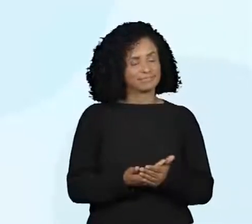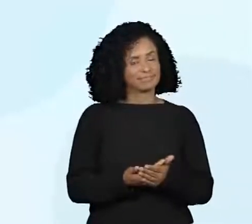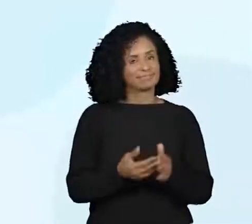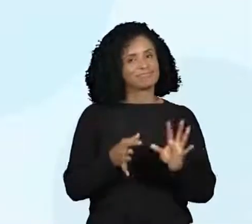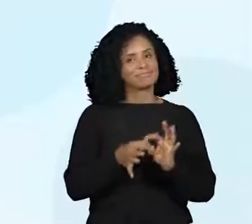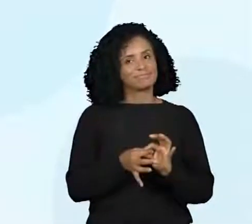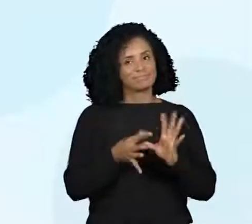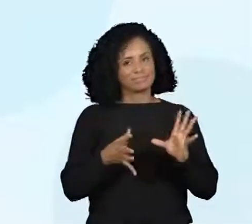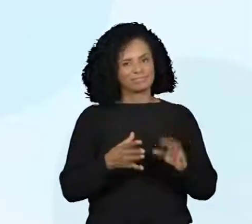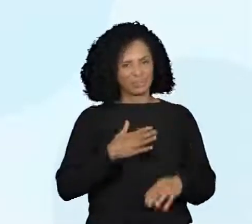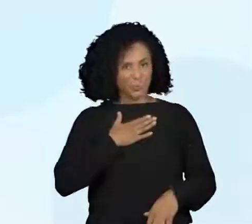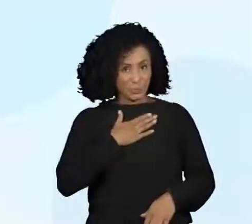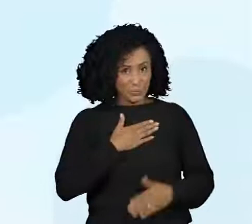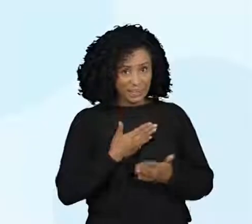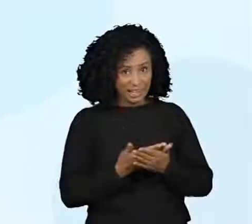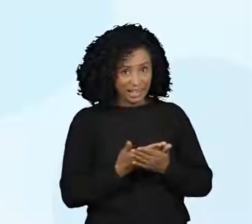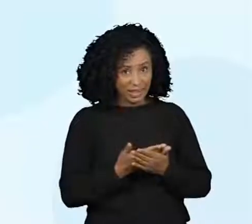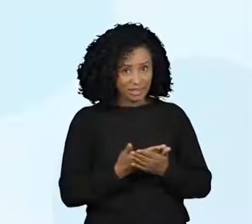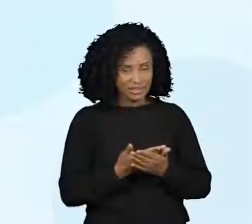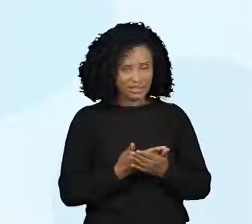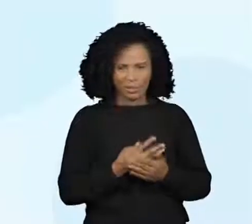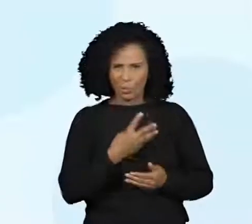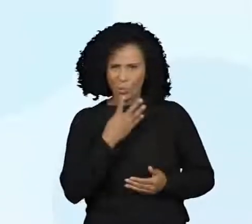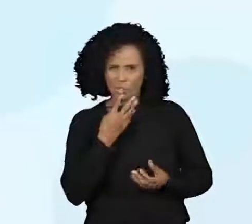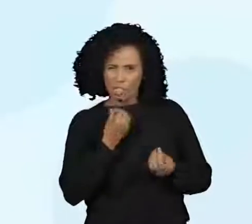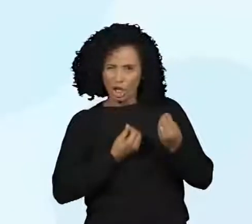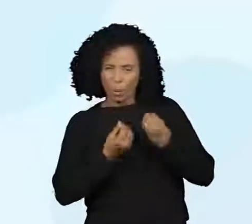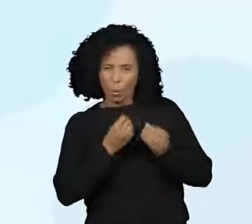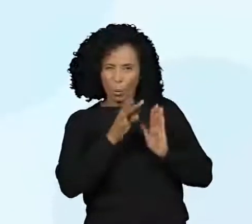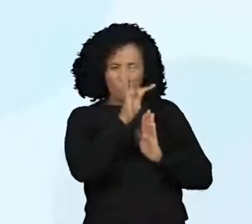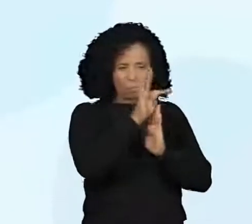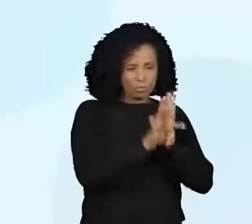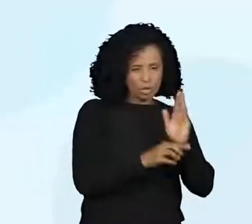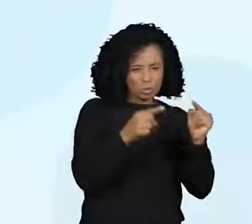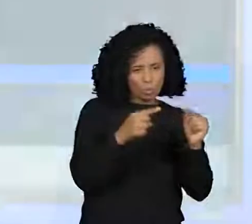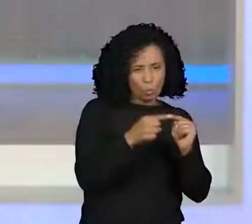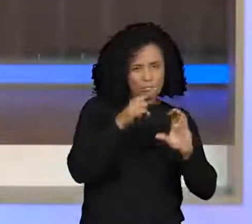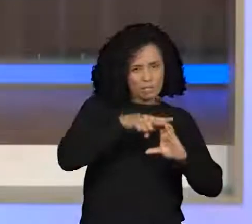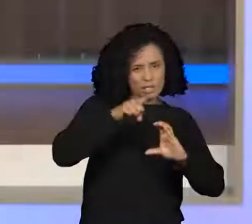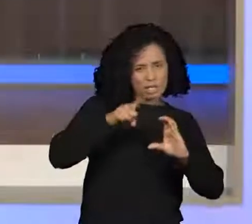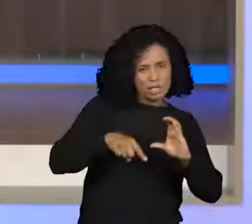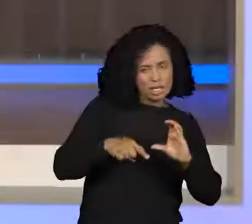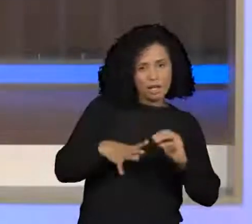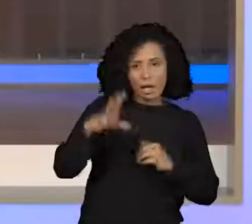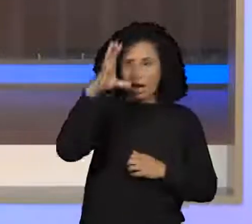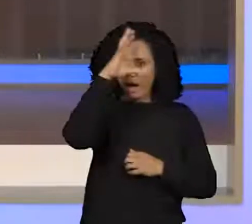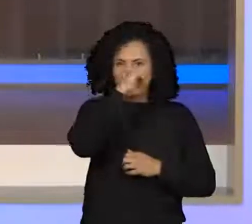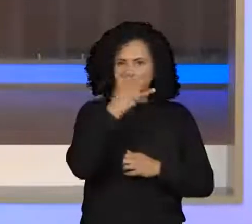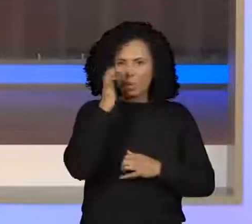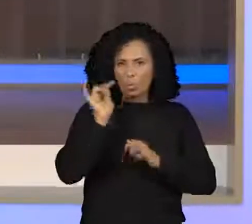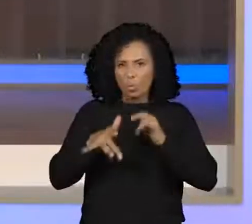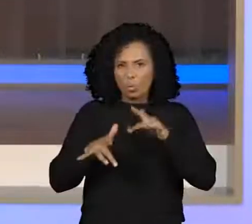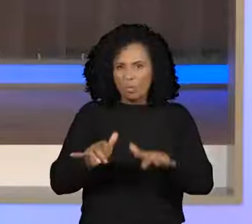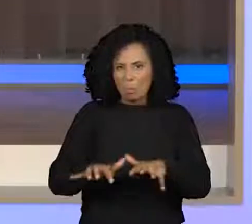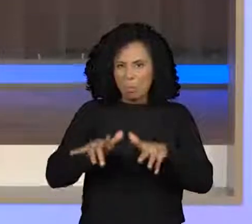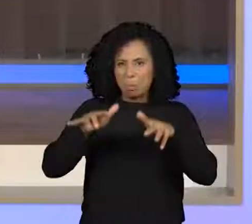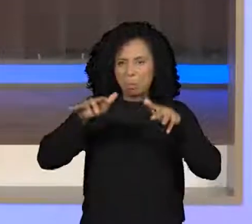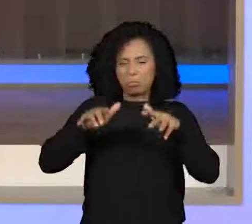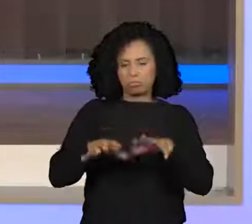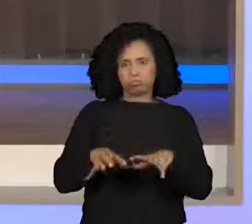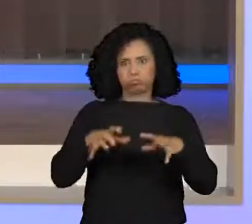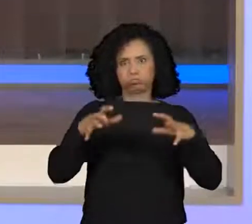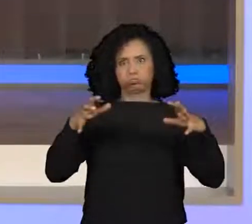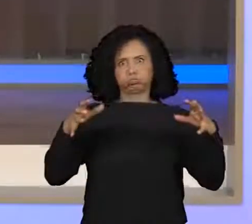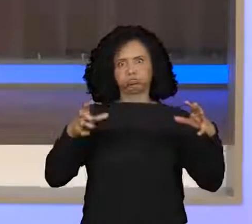Se você gostou de saber um pouco mais sobre o texto científico, aprendeu com um texto científico separado pelo professor